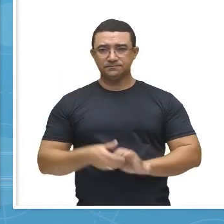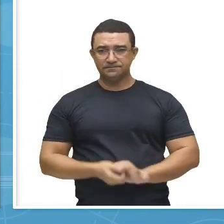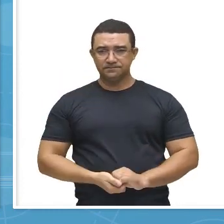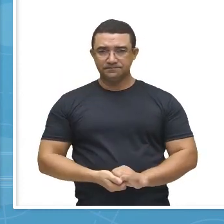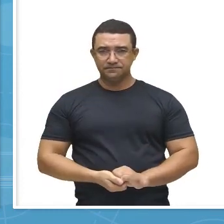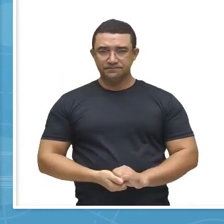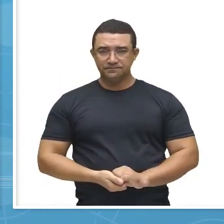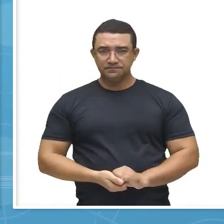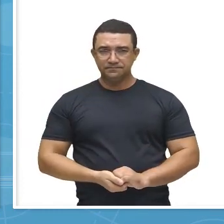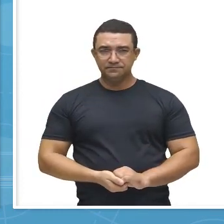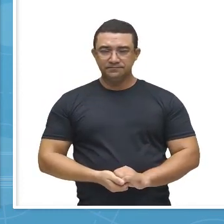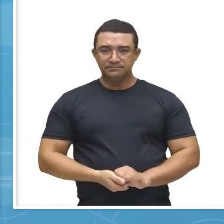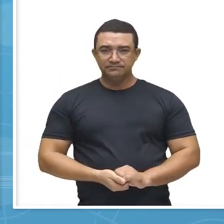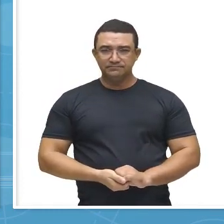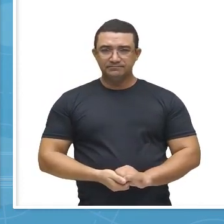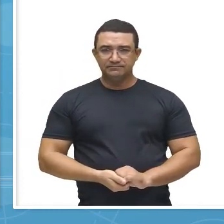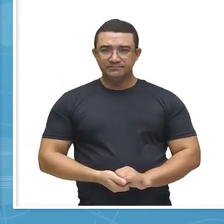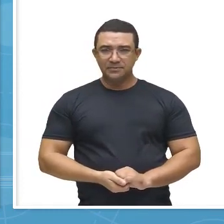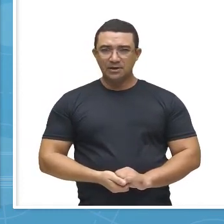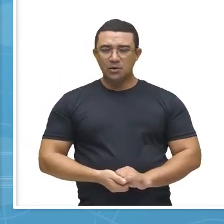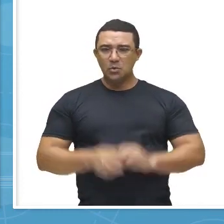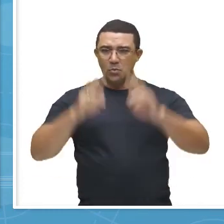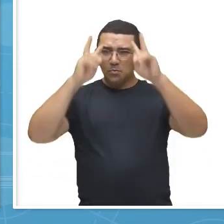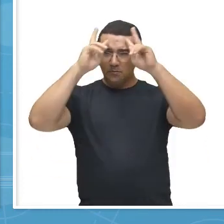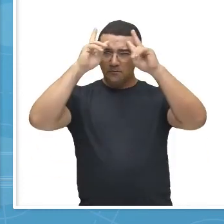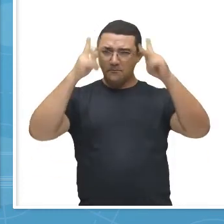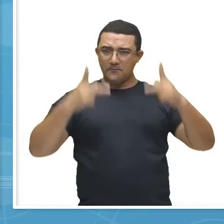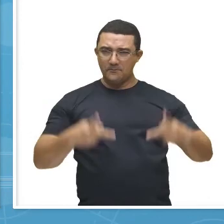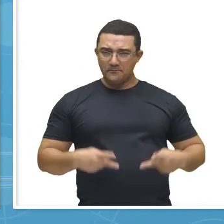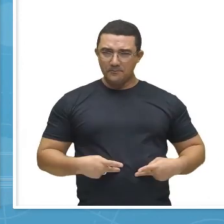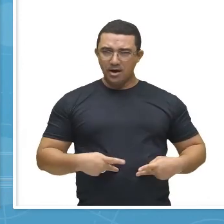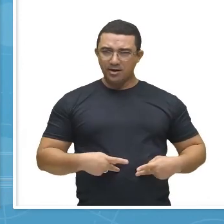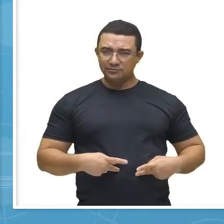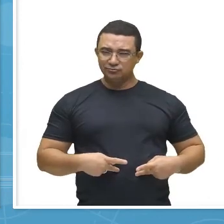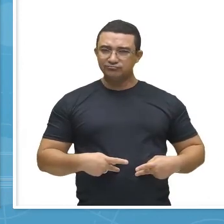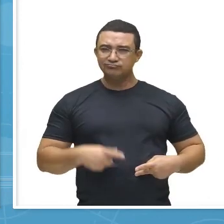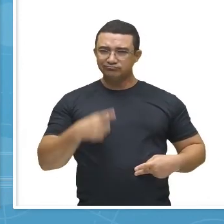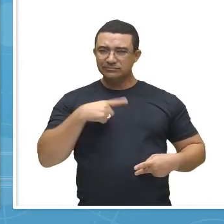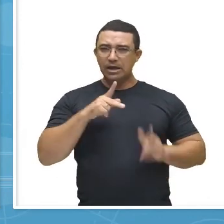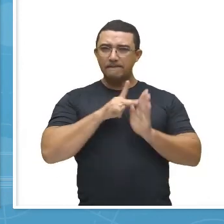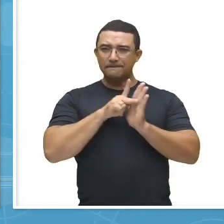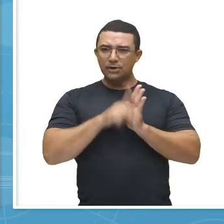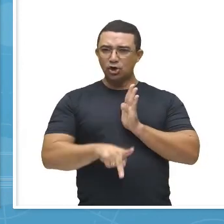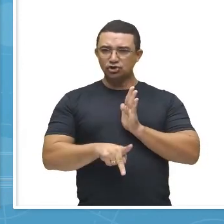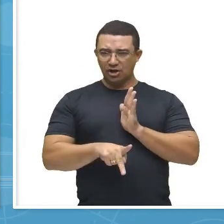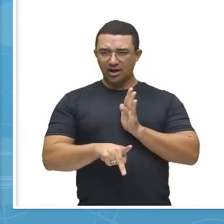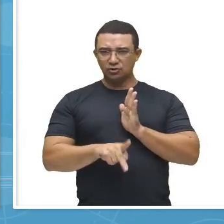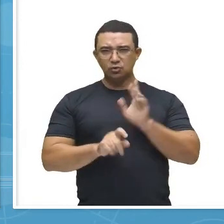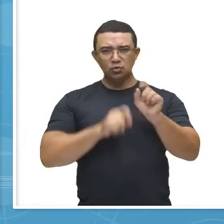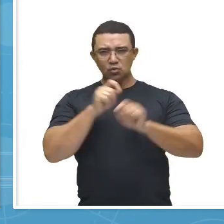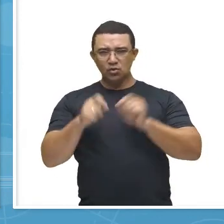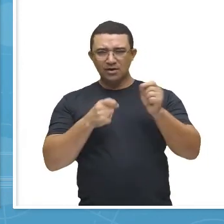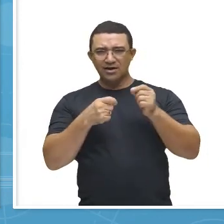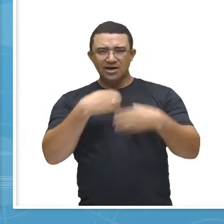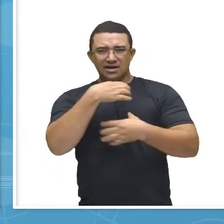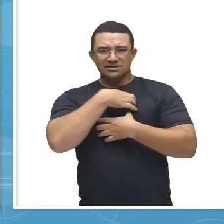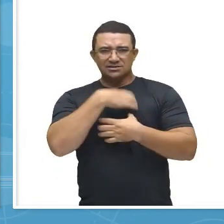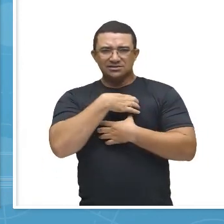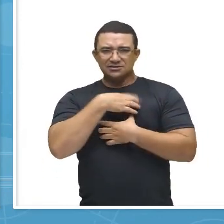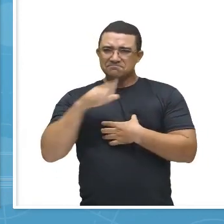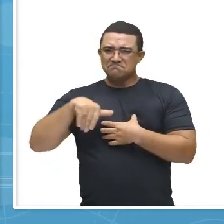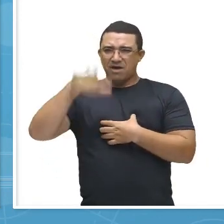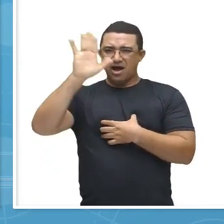Gente, o ser humano, como parte do seu projeto de se sentir mais gente, mais